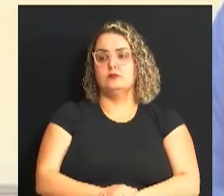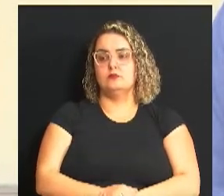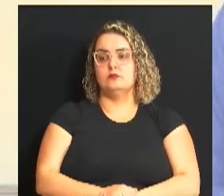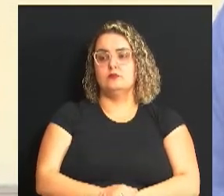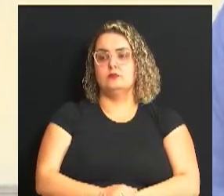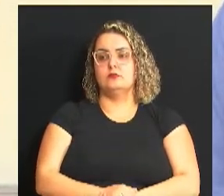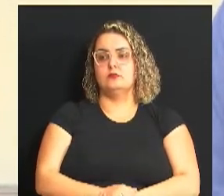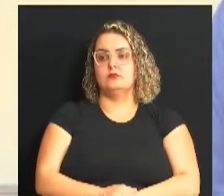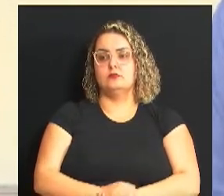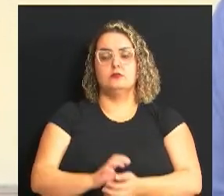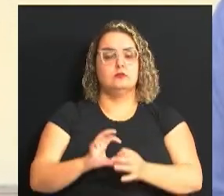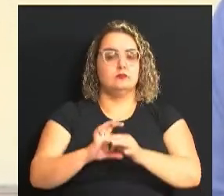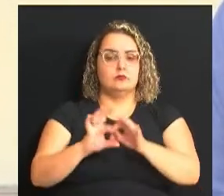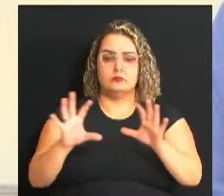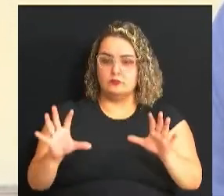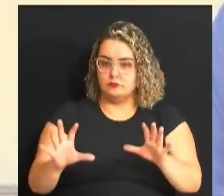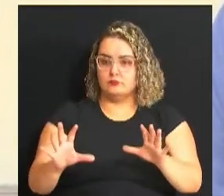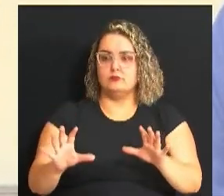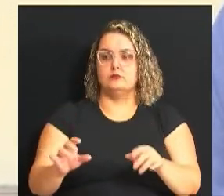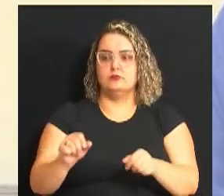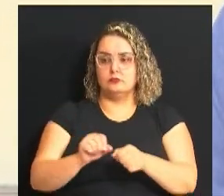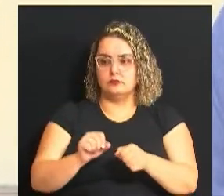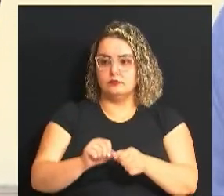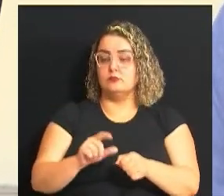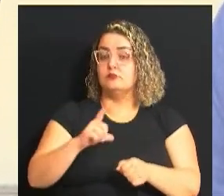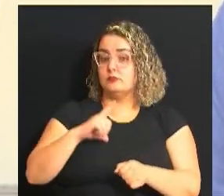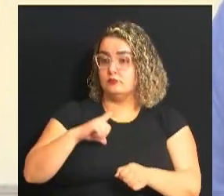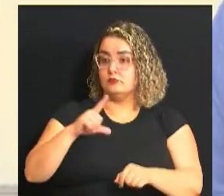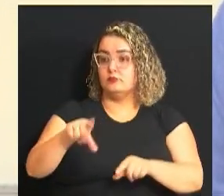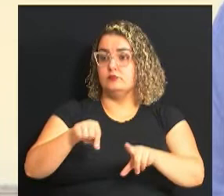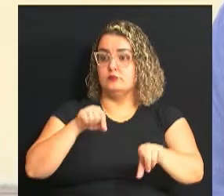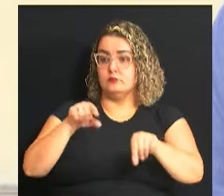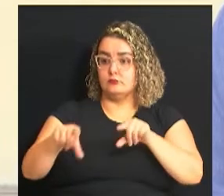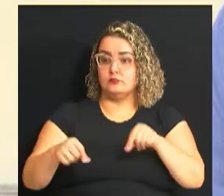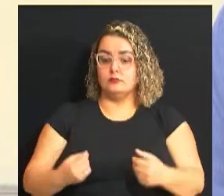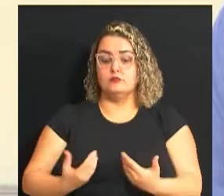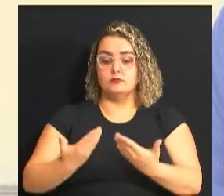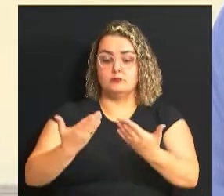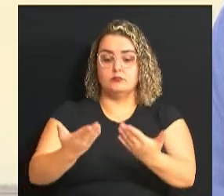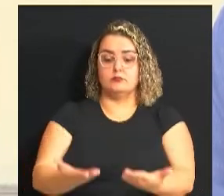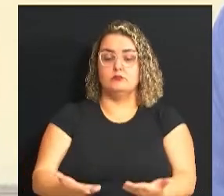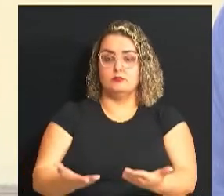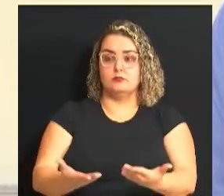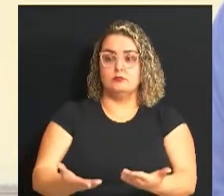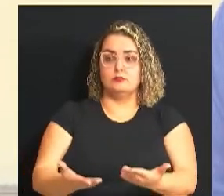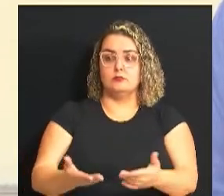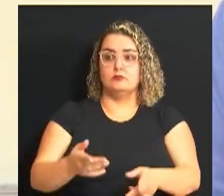caminhos e isso vai fazer com que a gente tenha opções para oferecer para a população de baixa renda.